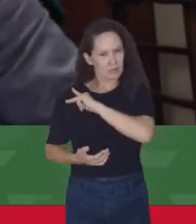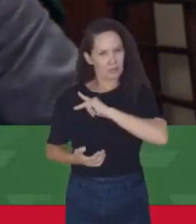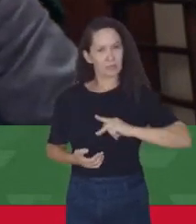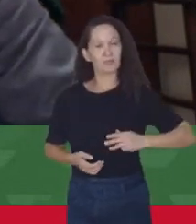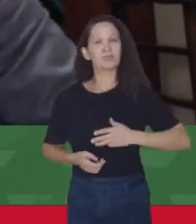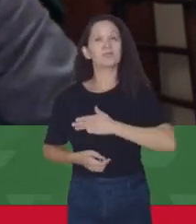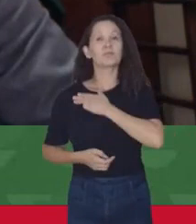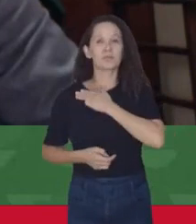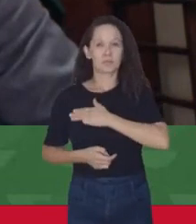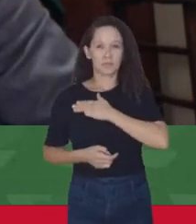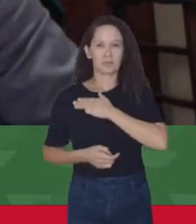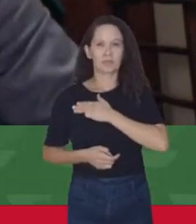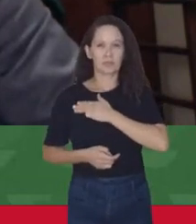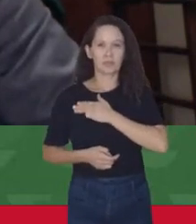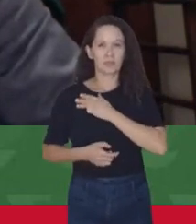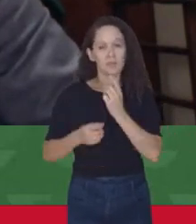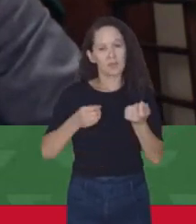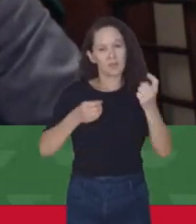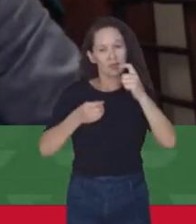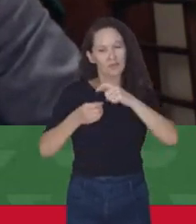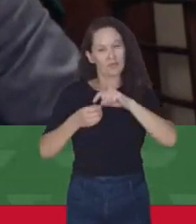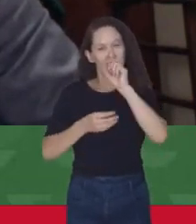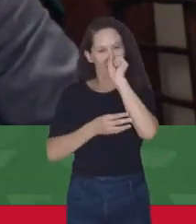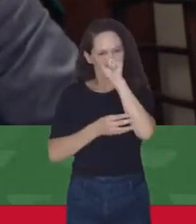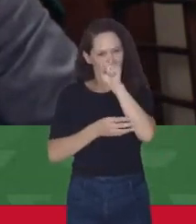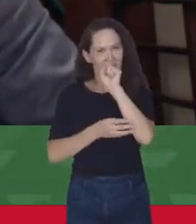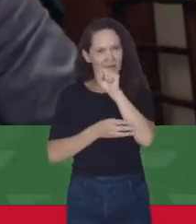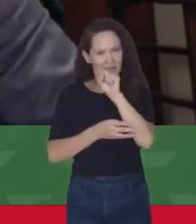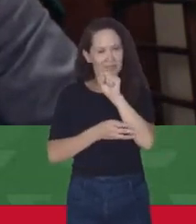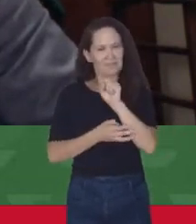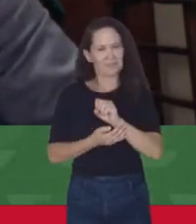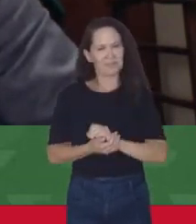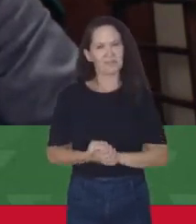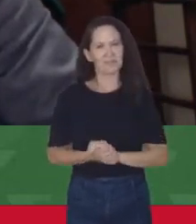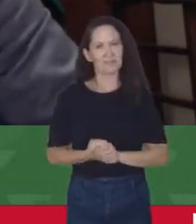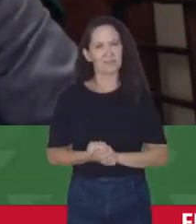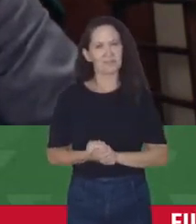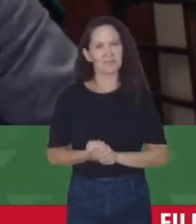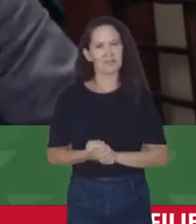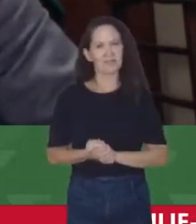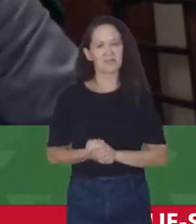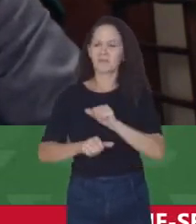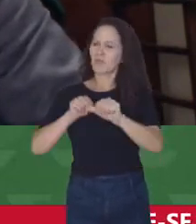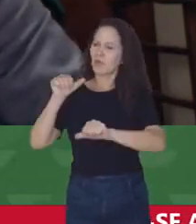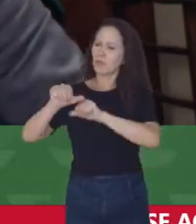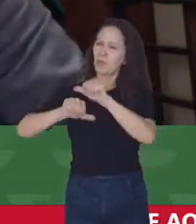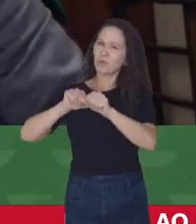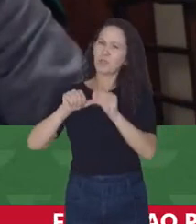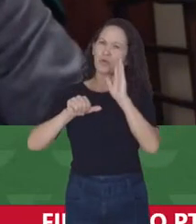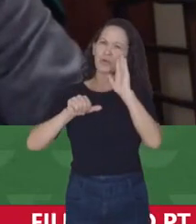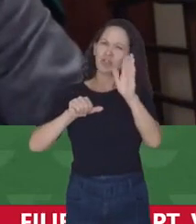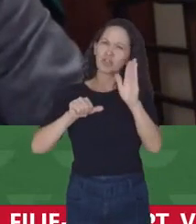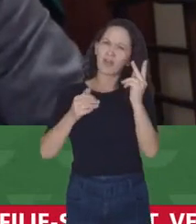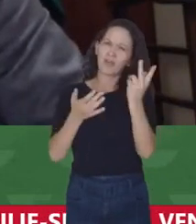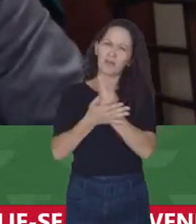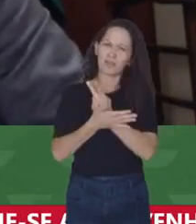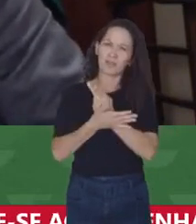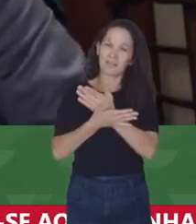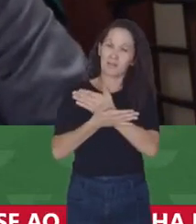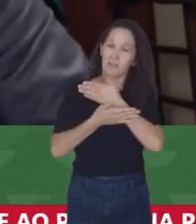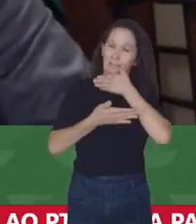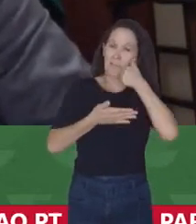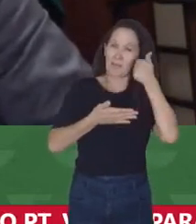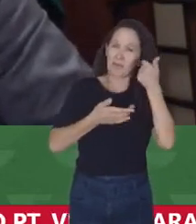Lula ele volta para desfazer aquilo que foi interrompido por